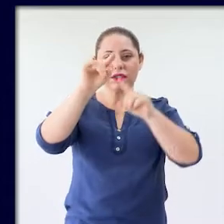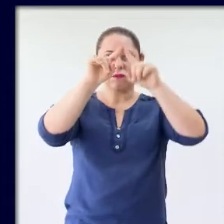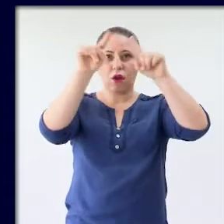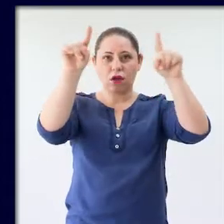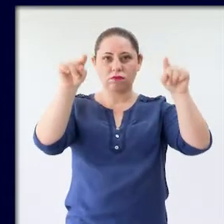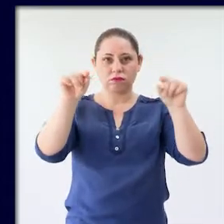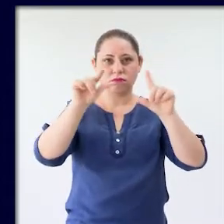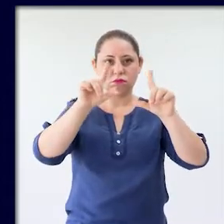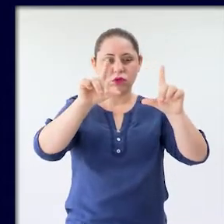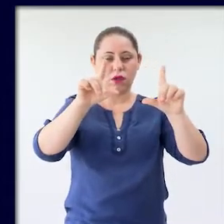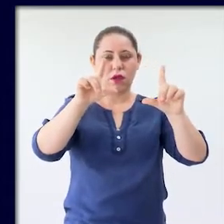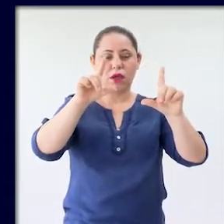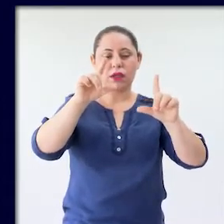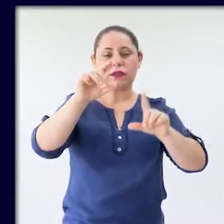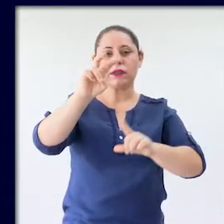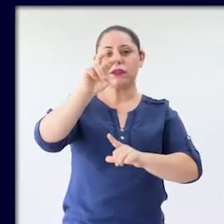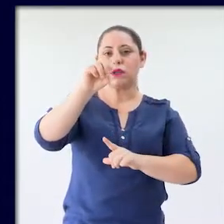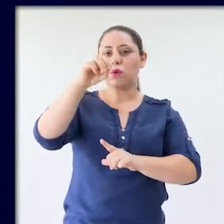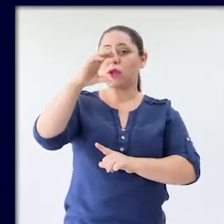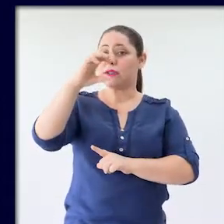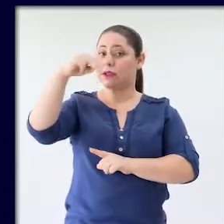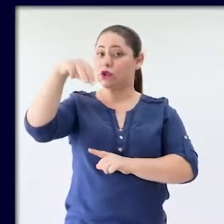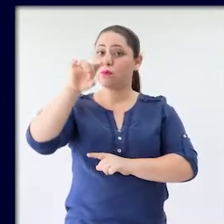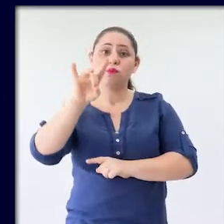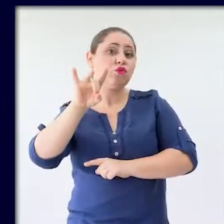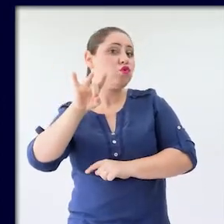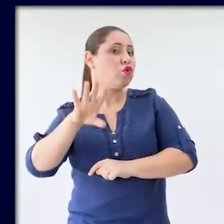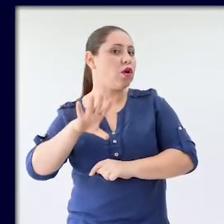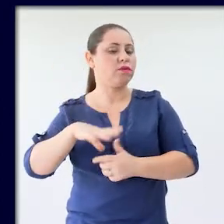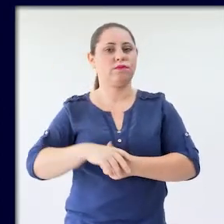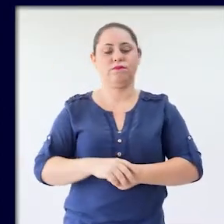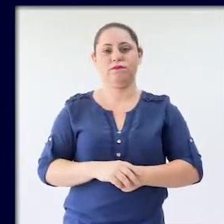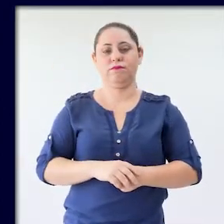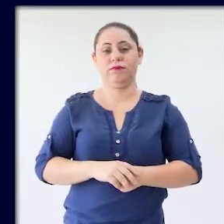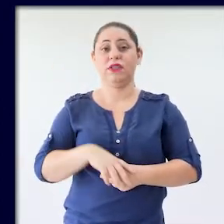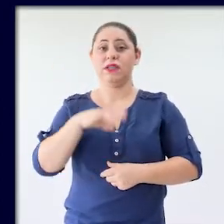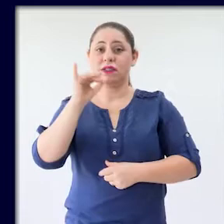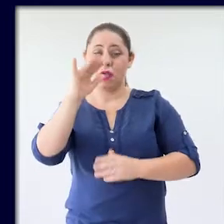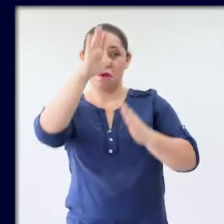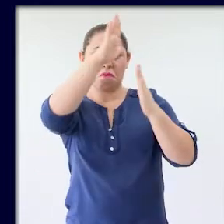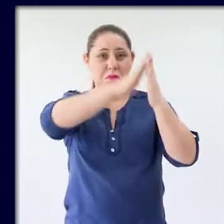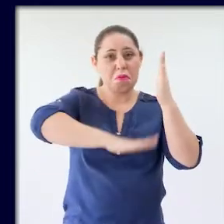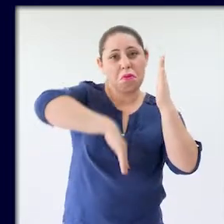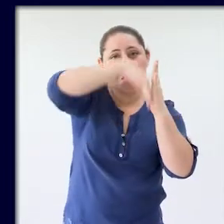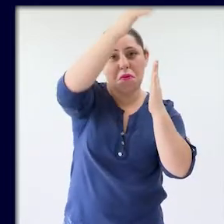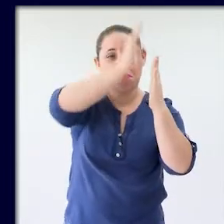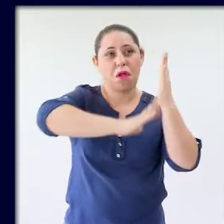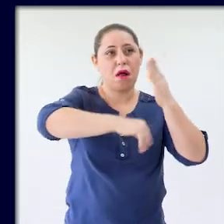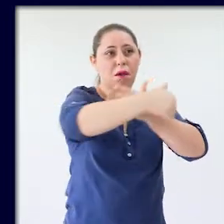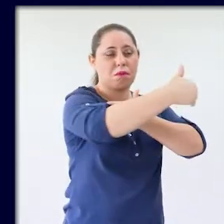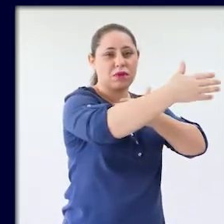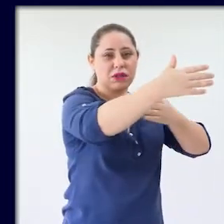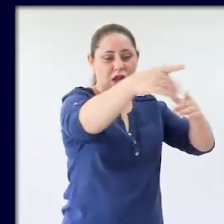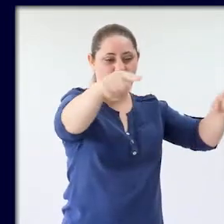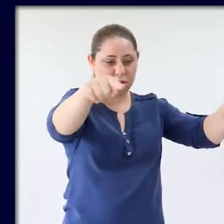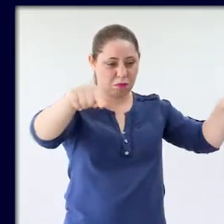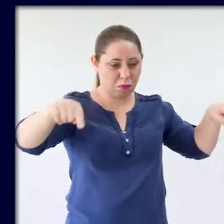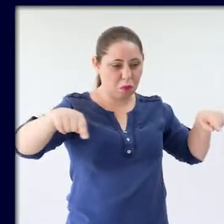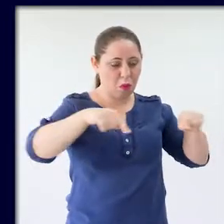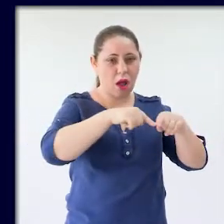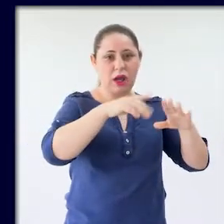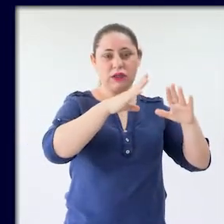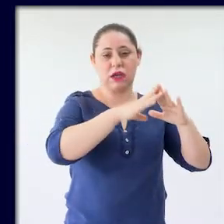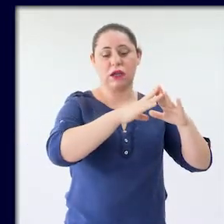quadrado, e não mais do que isso. Então, se ele pintar, por exemplo, seu muro, isso é uma propaganda